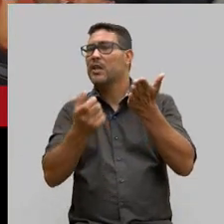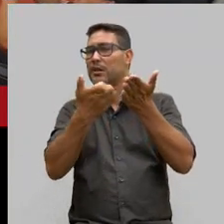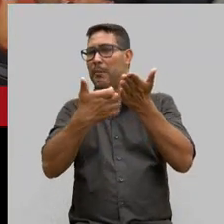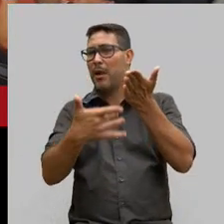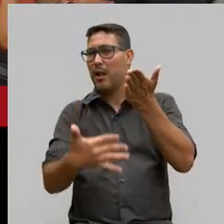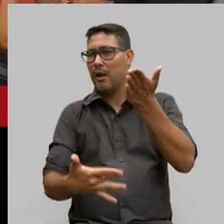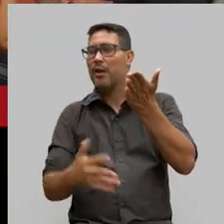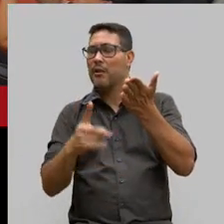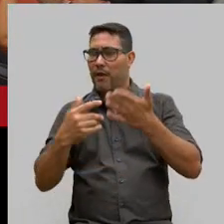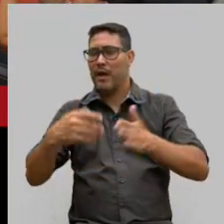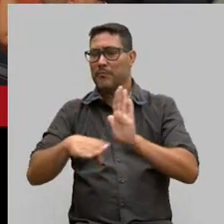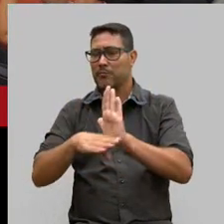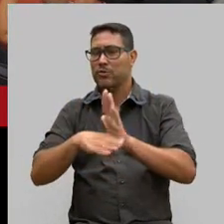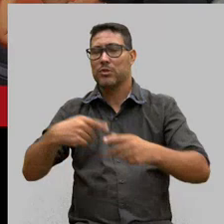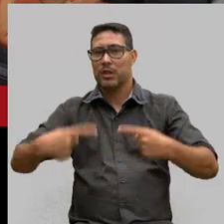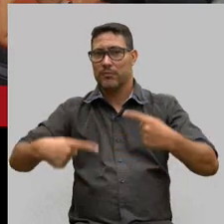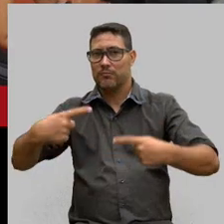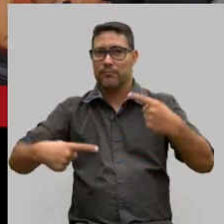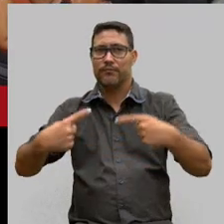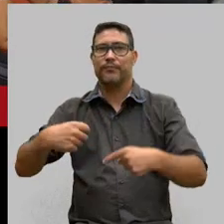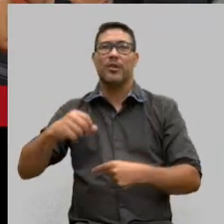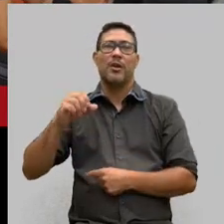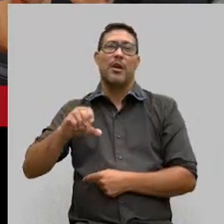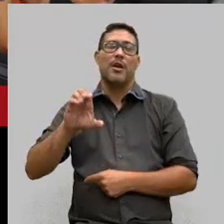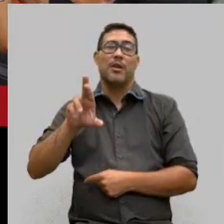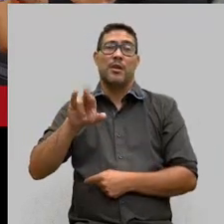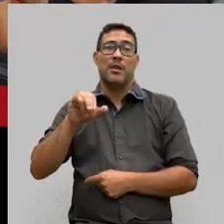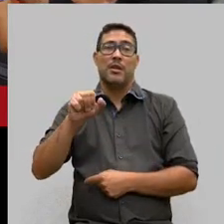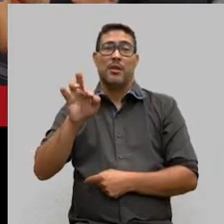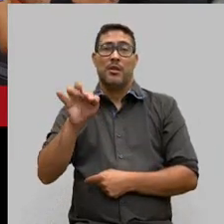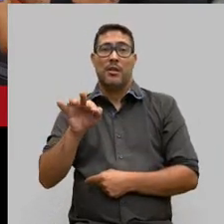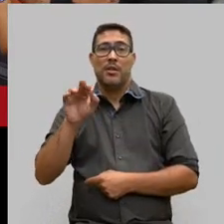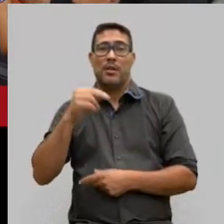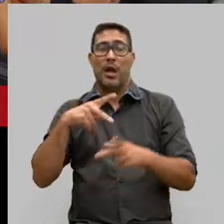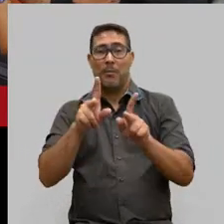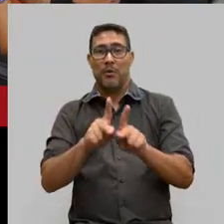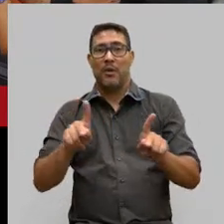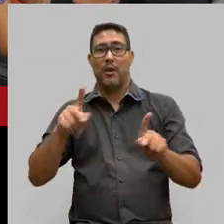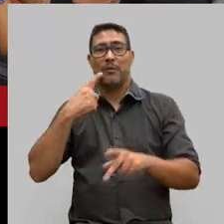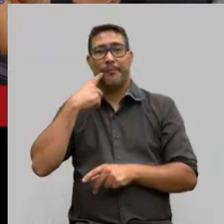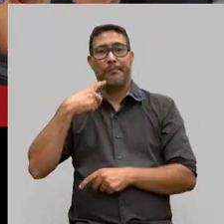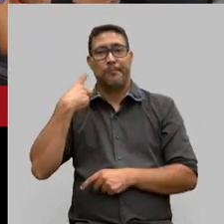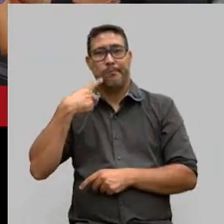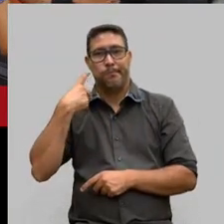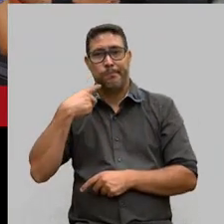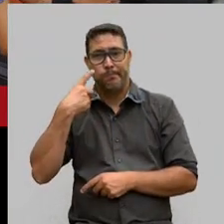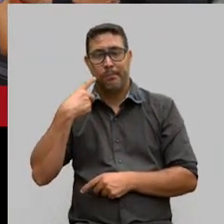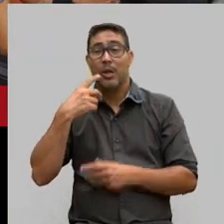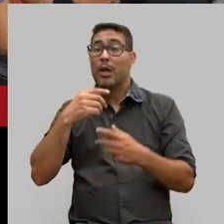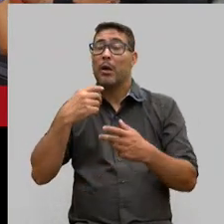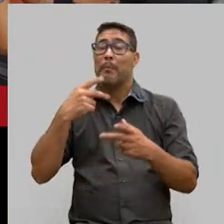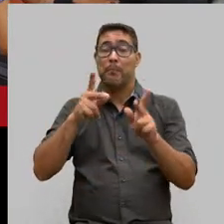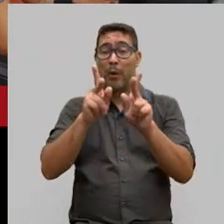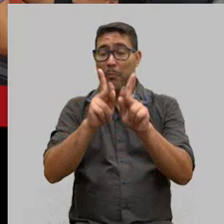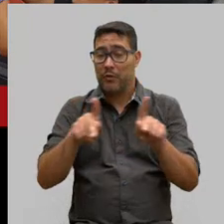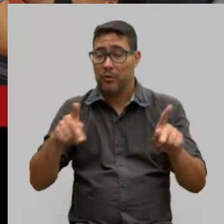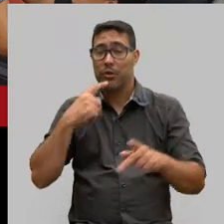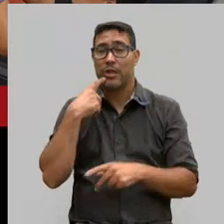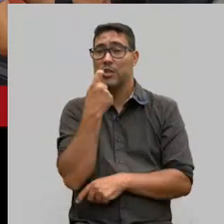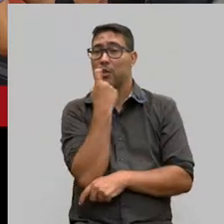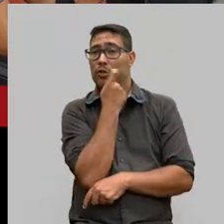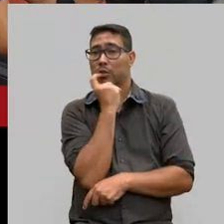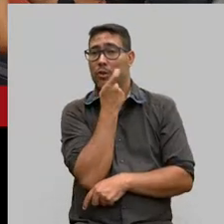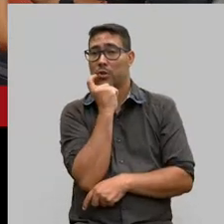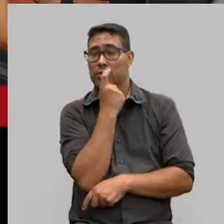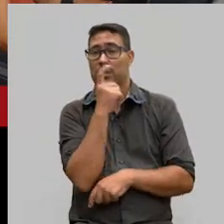debate a Ana Cristina Borges professora da Faculdade de Odontologia da UFMG conheci a professora Ana Cristina tem pouco